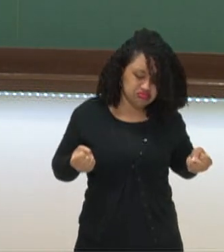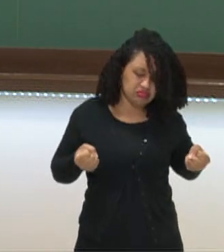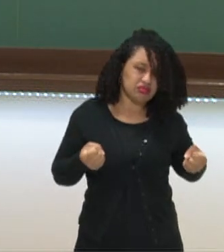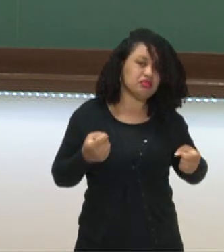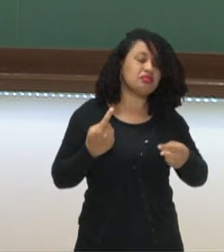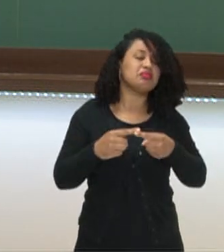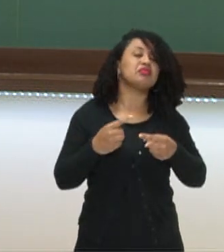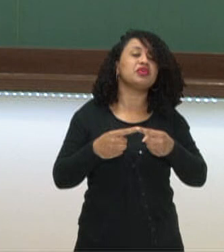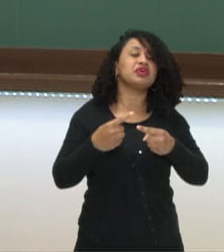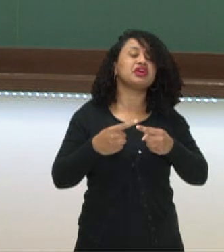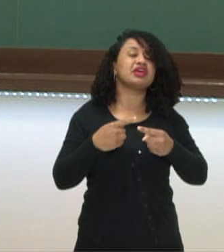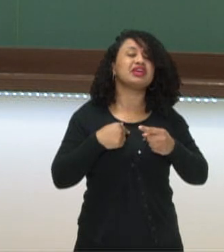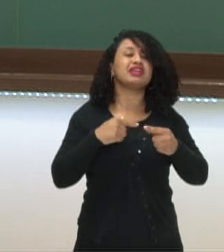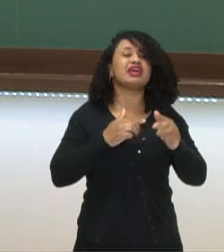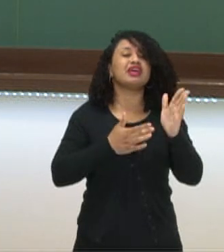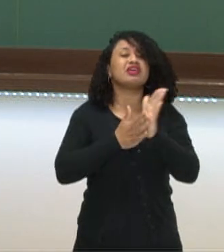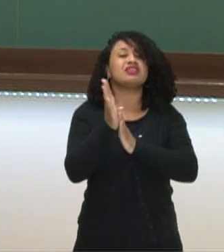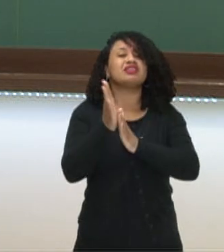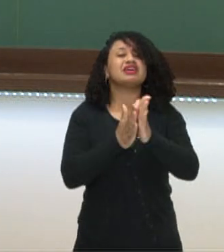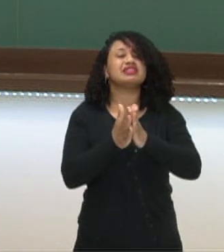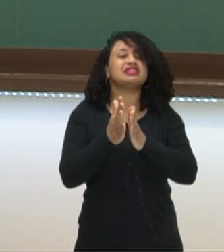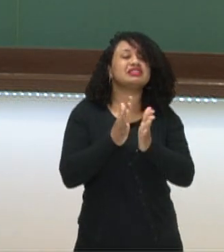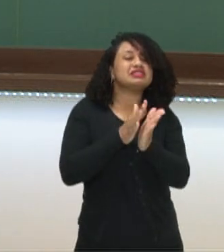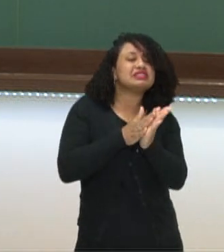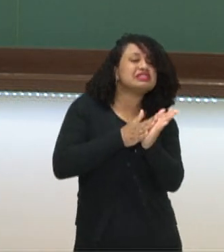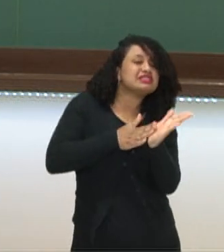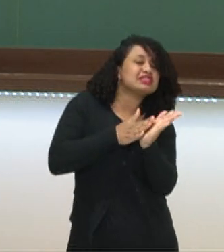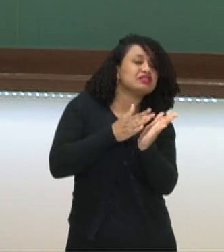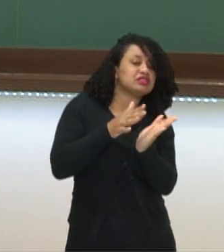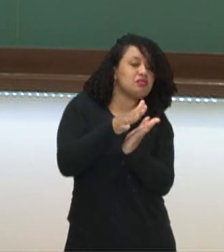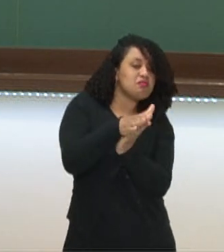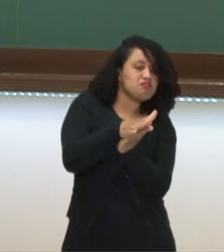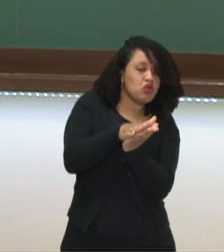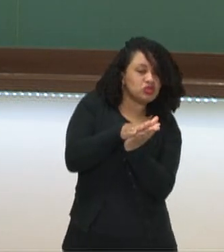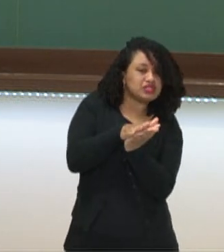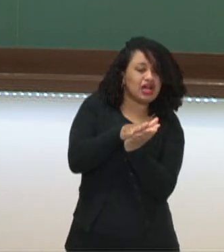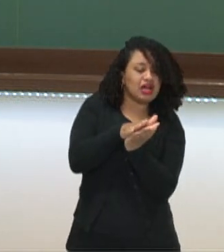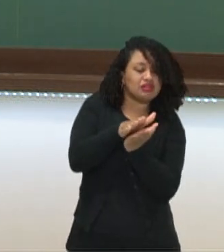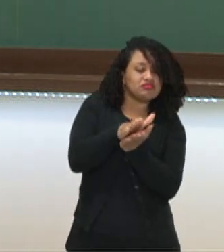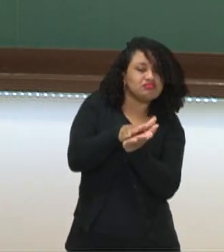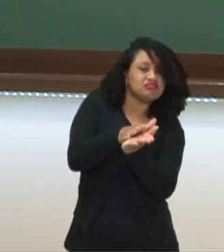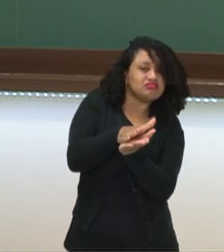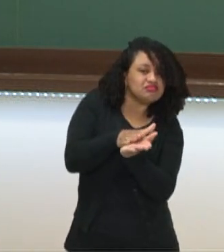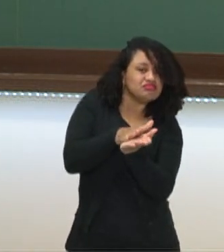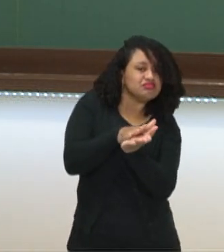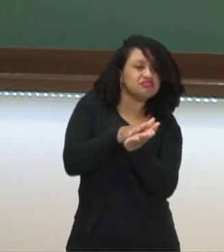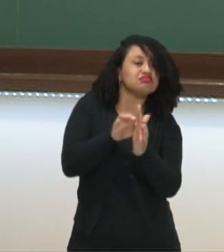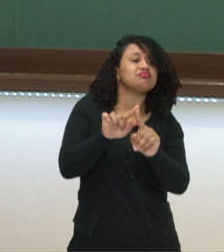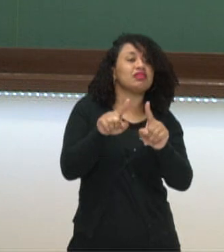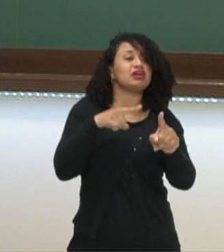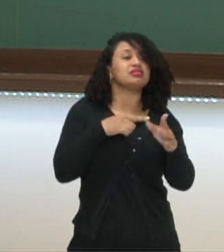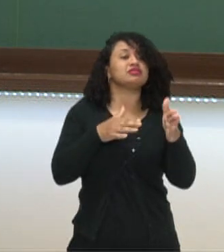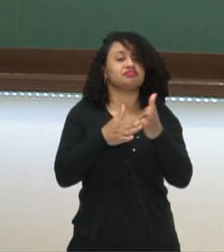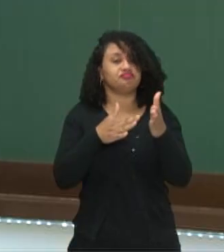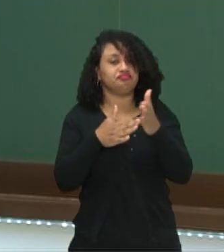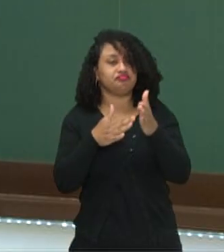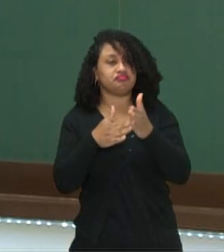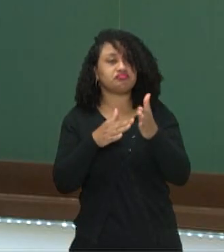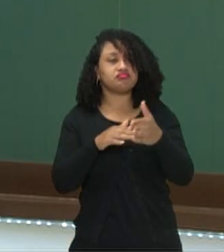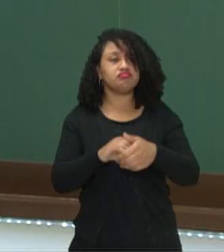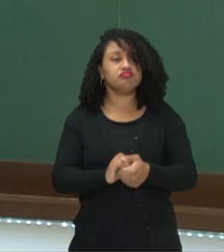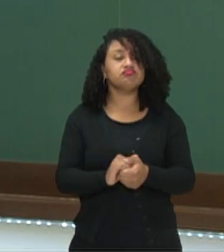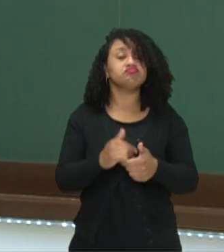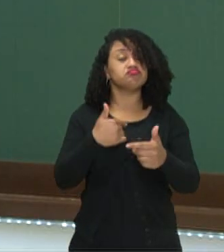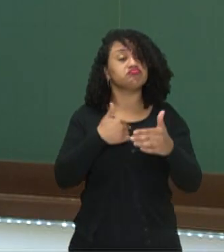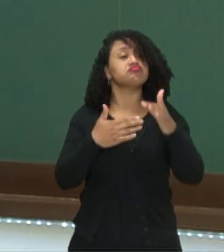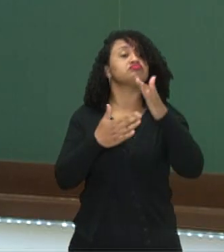por causa que tem uma força que está segurando ela, certo? Que é justamente o atrito. Só que ela tem um limite. Essa iminência